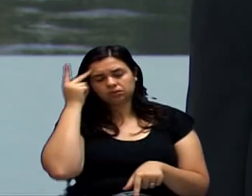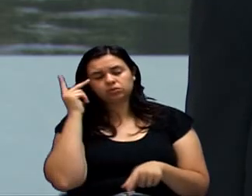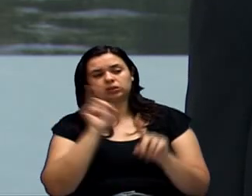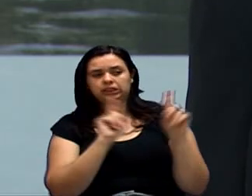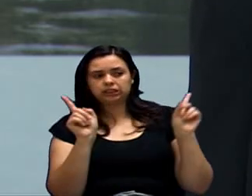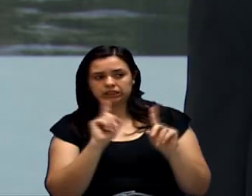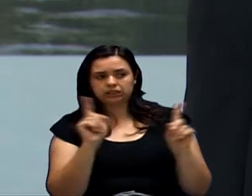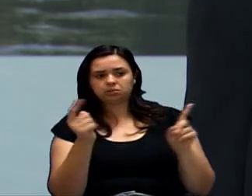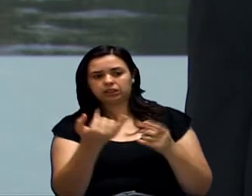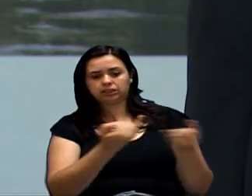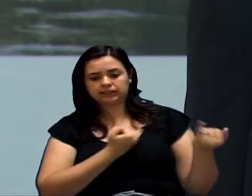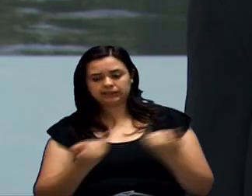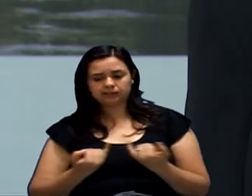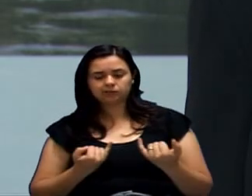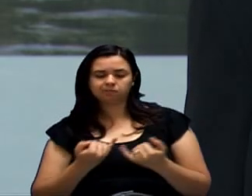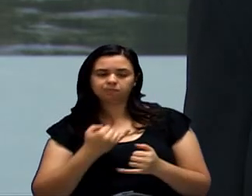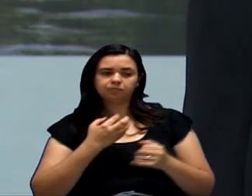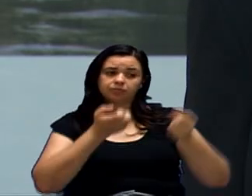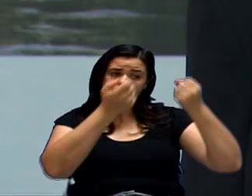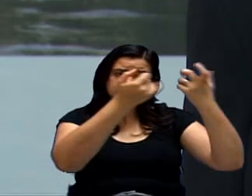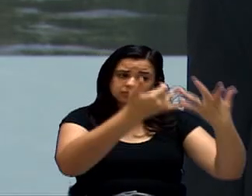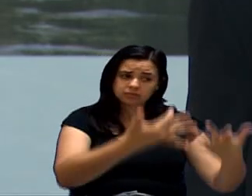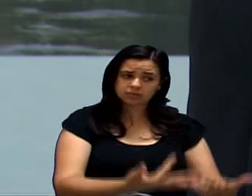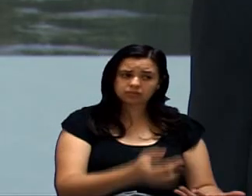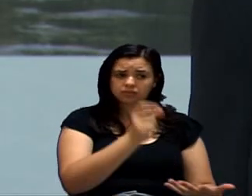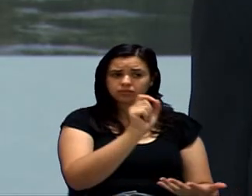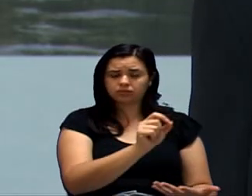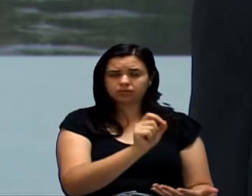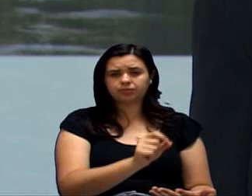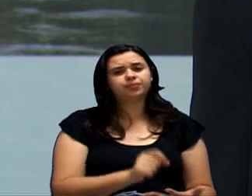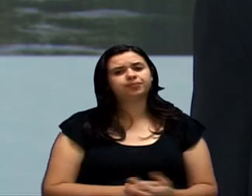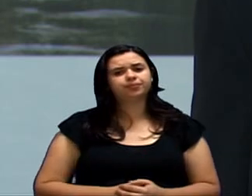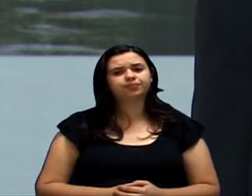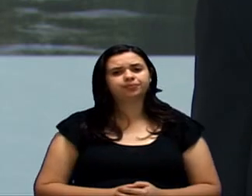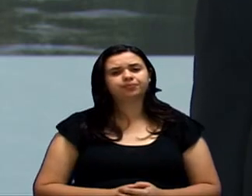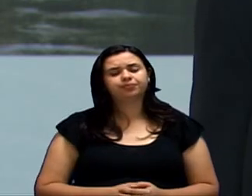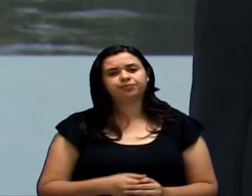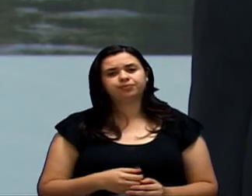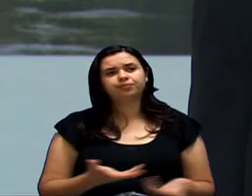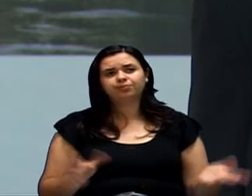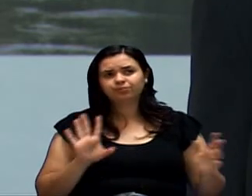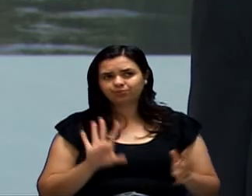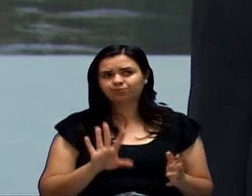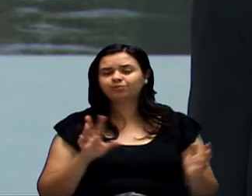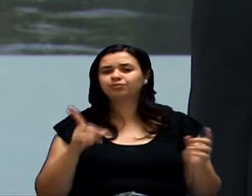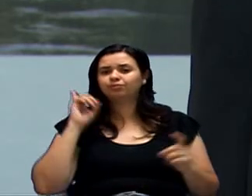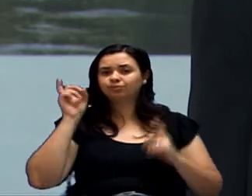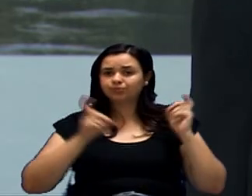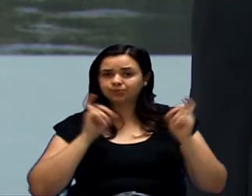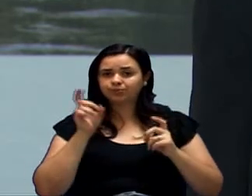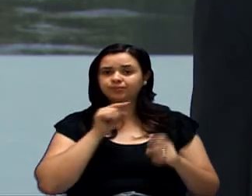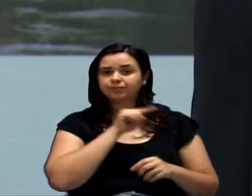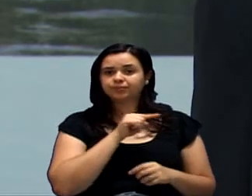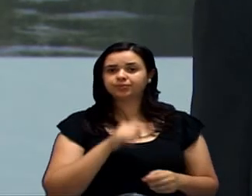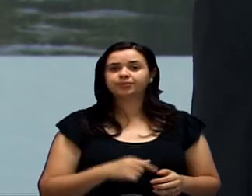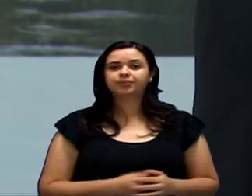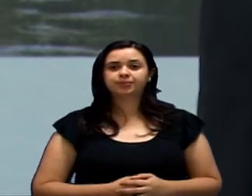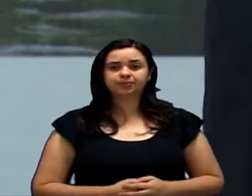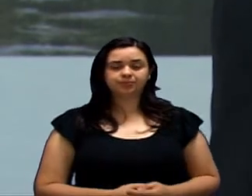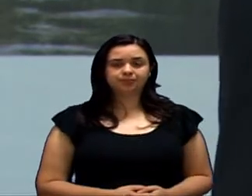está preocupante. Está preocupante a maneira como a situação não